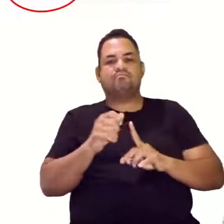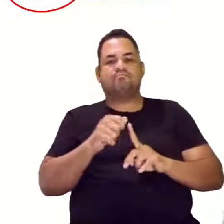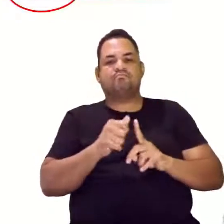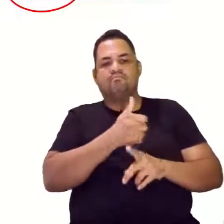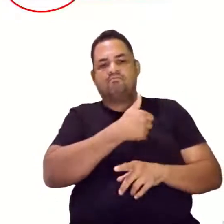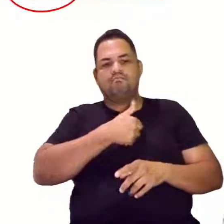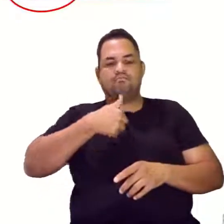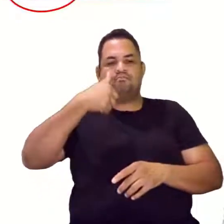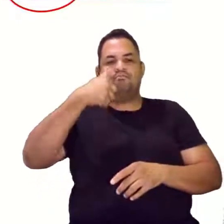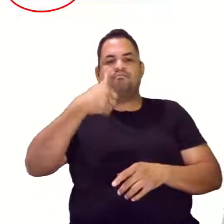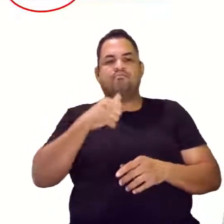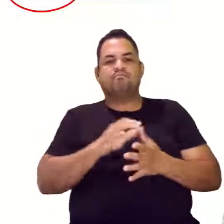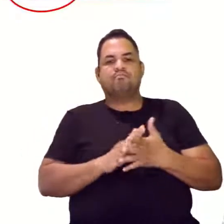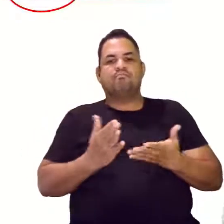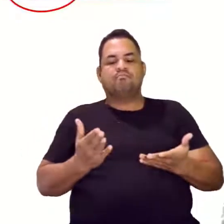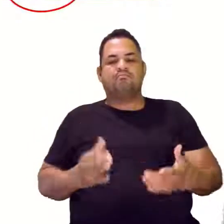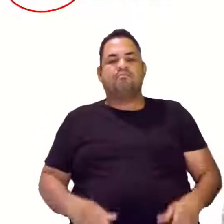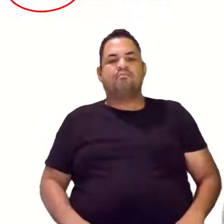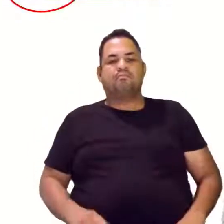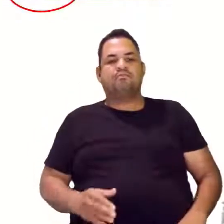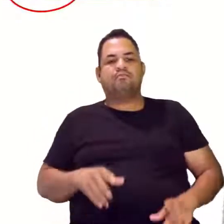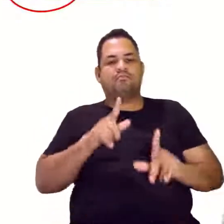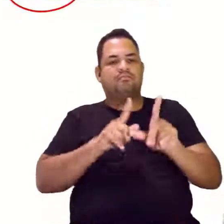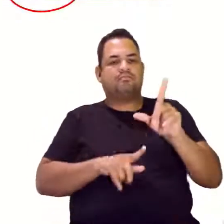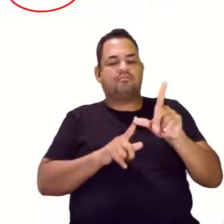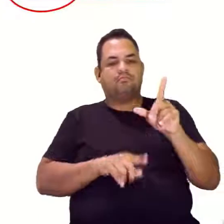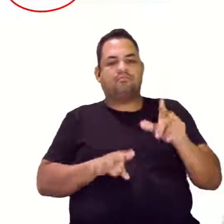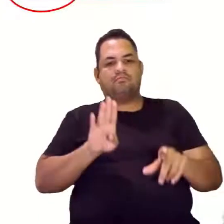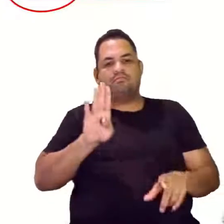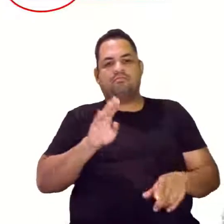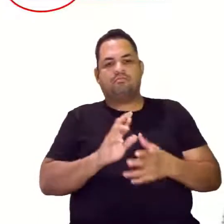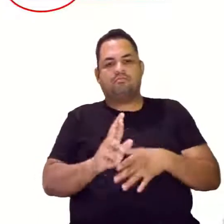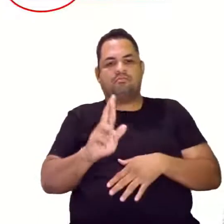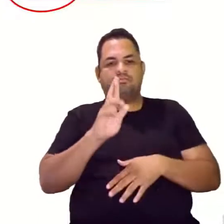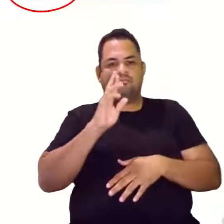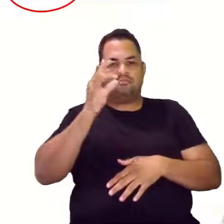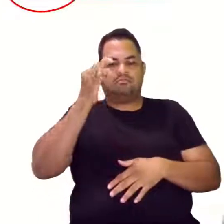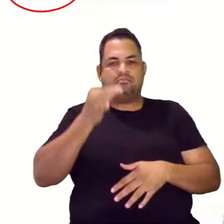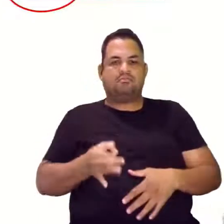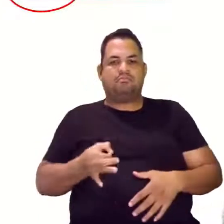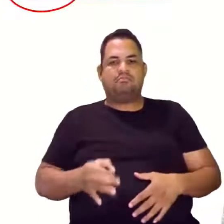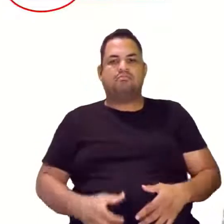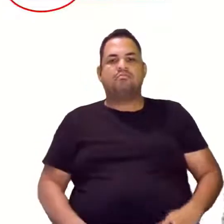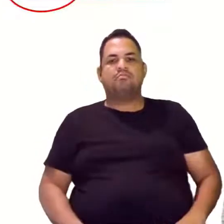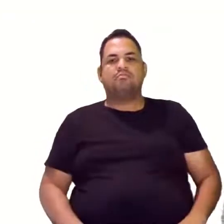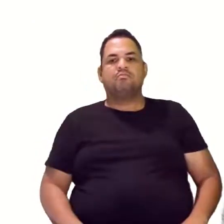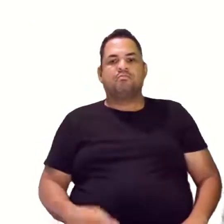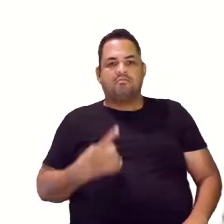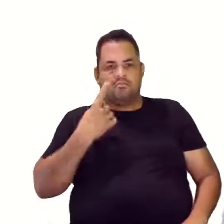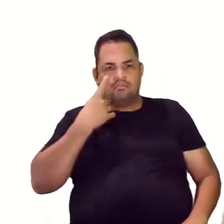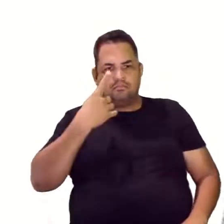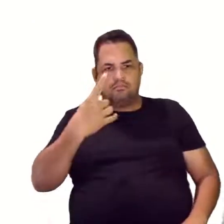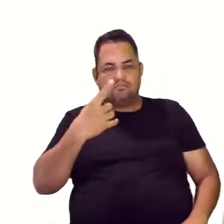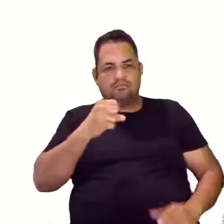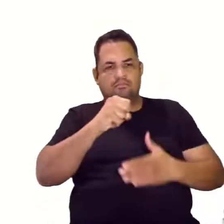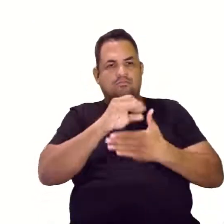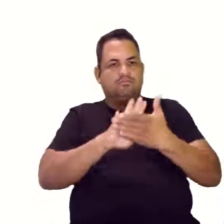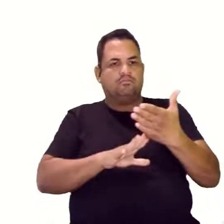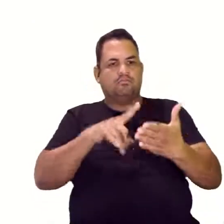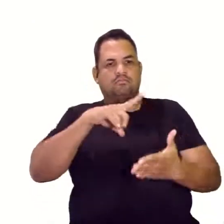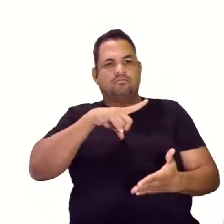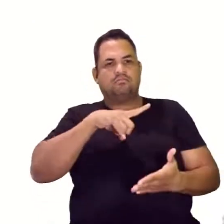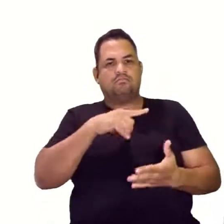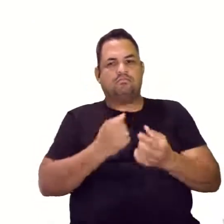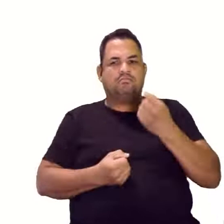né? Melhor que ele, mas com certeza a letra B é a resposta correta. Então você viu que na questão nós